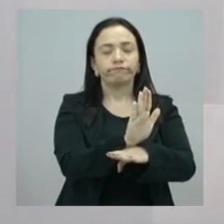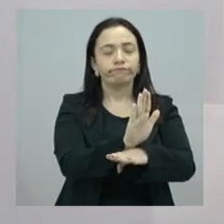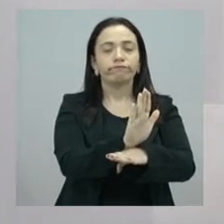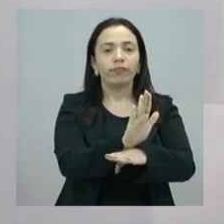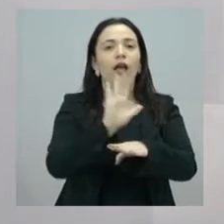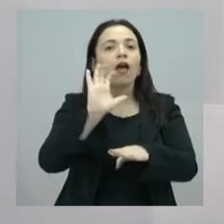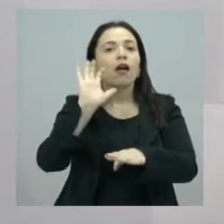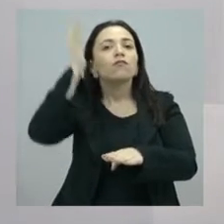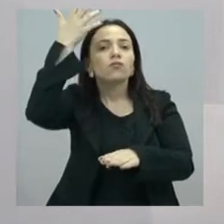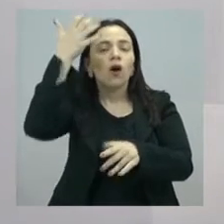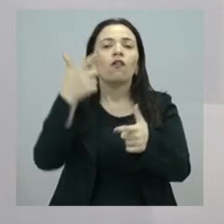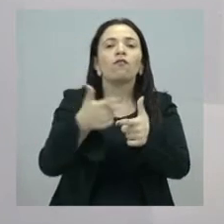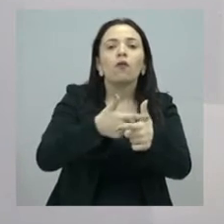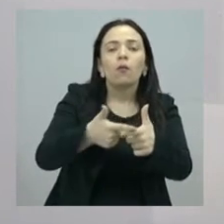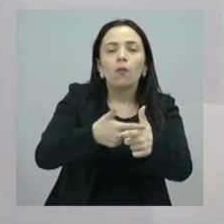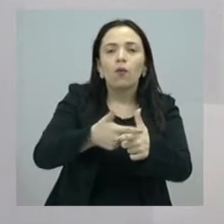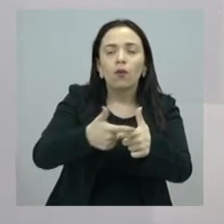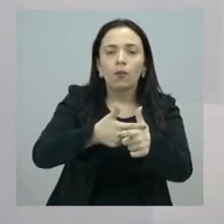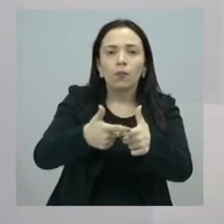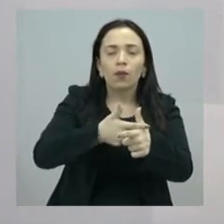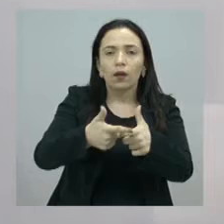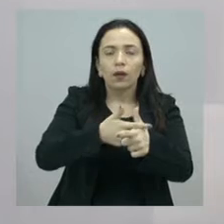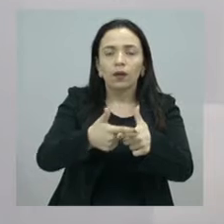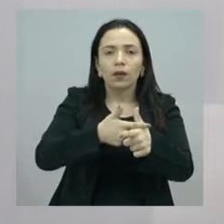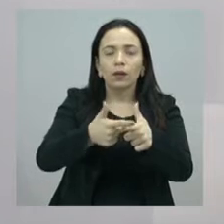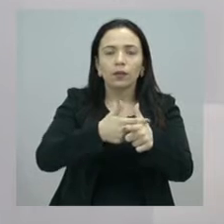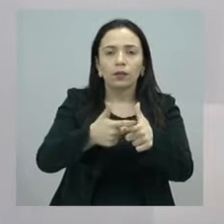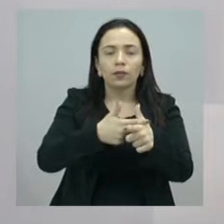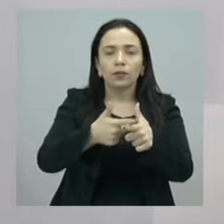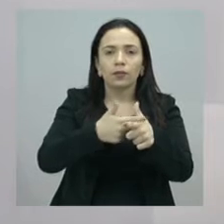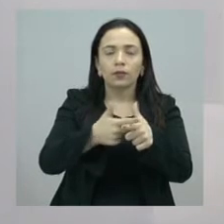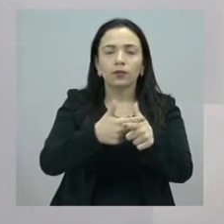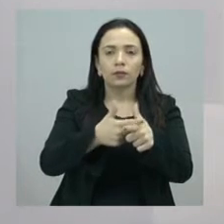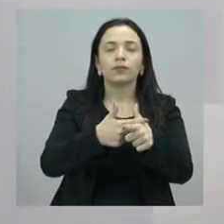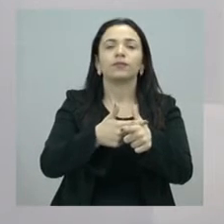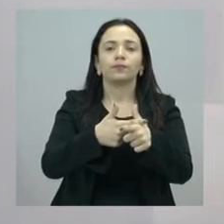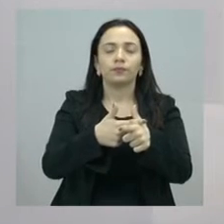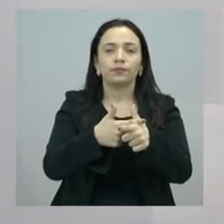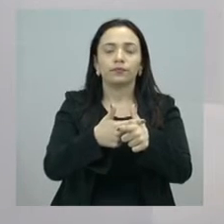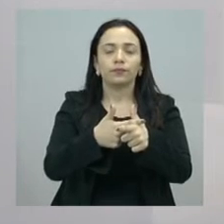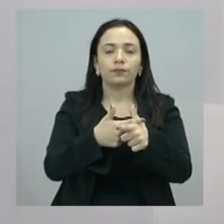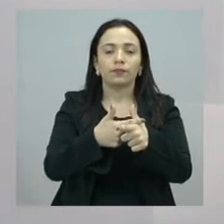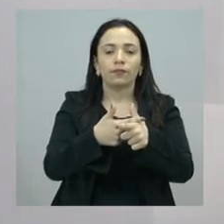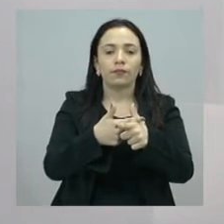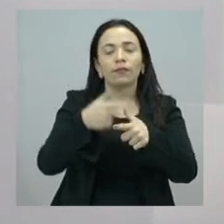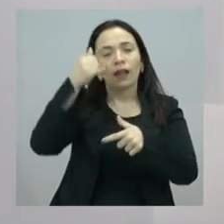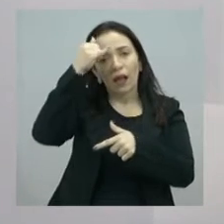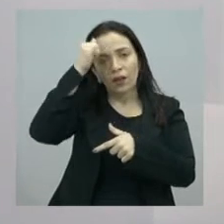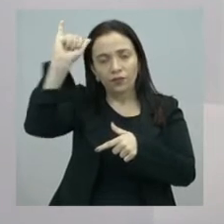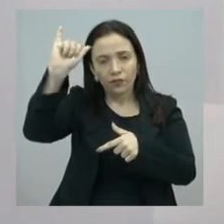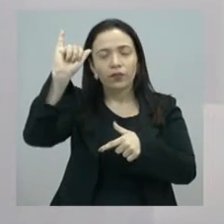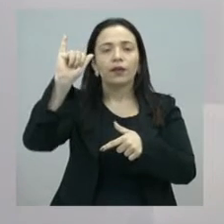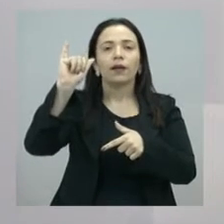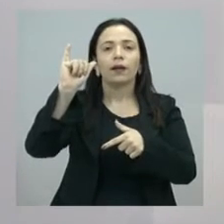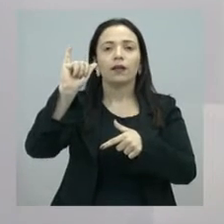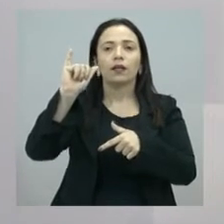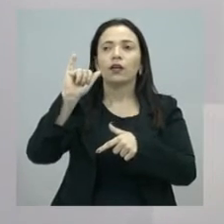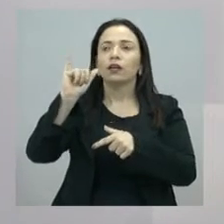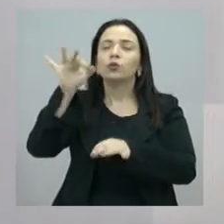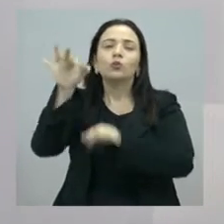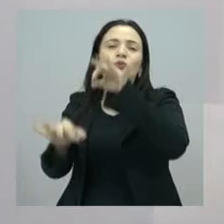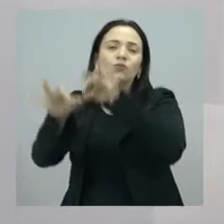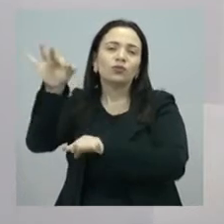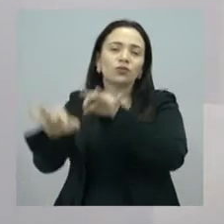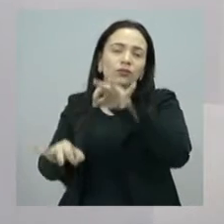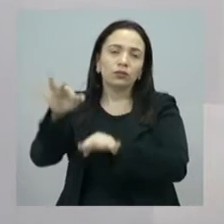vai resolver a situação de forma administrativa, sem movimentar a máquina judiciária.